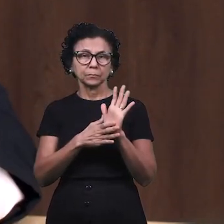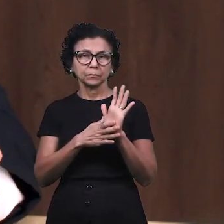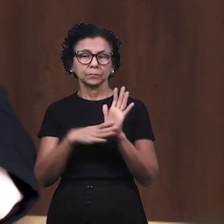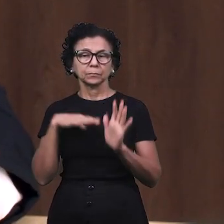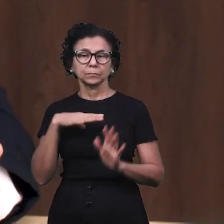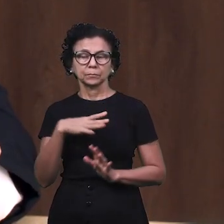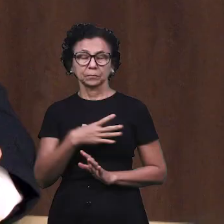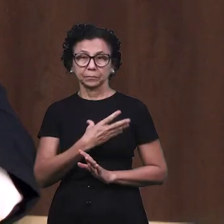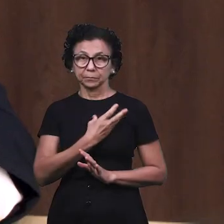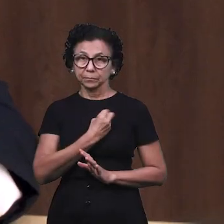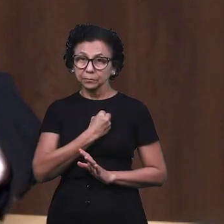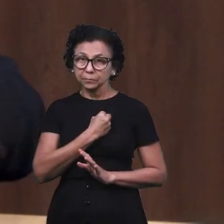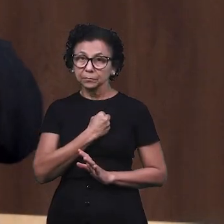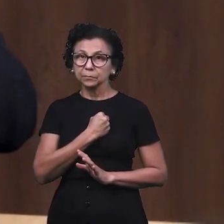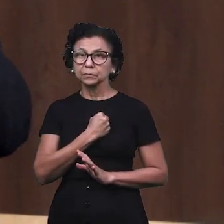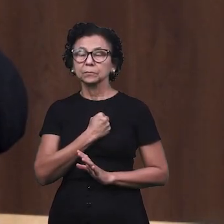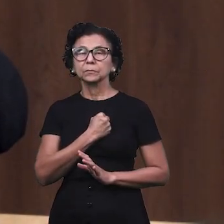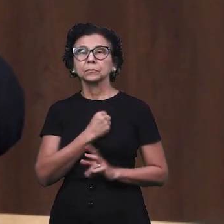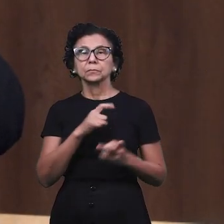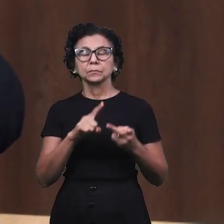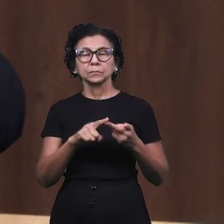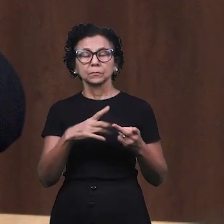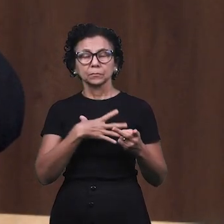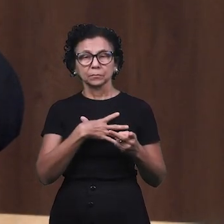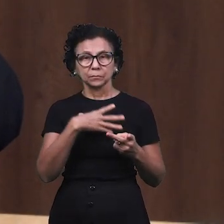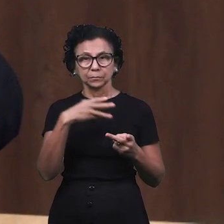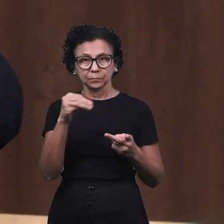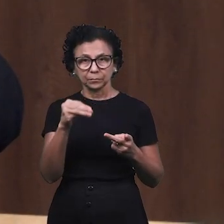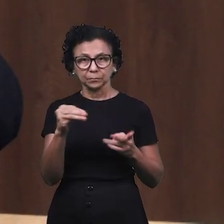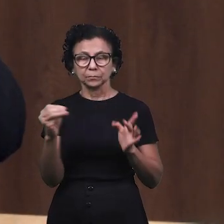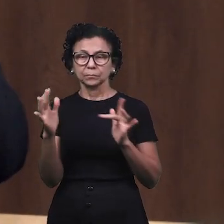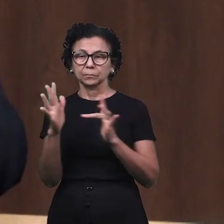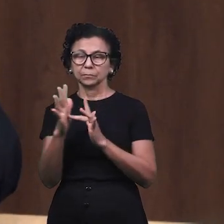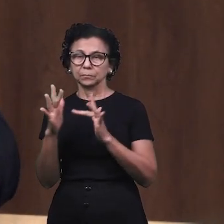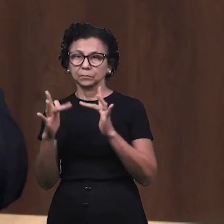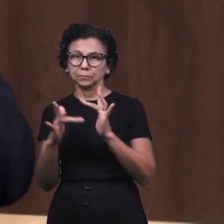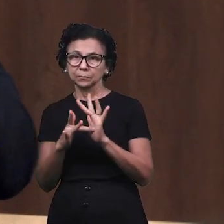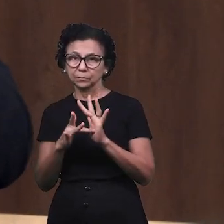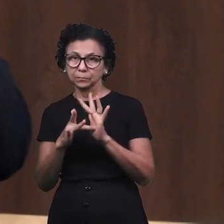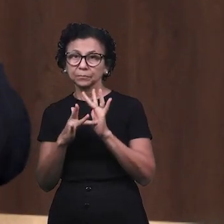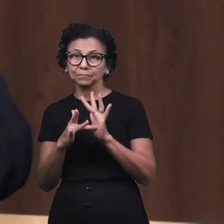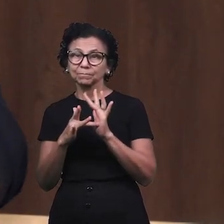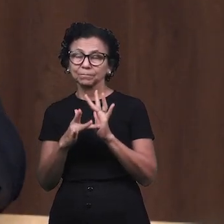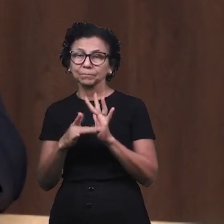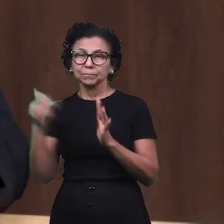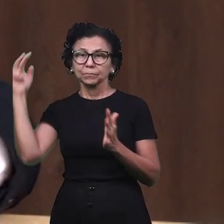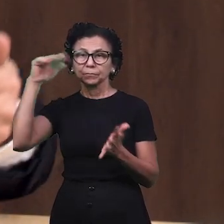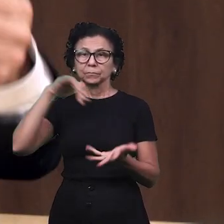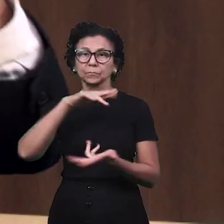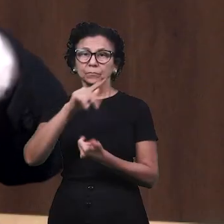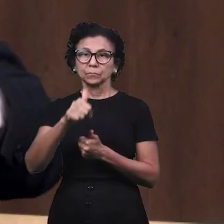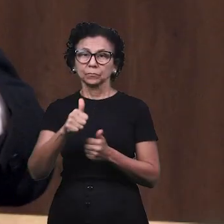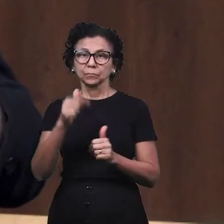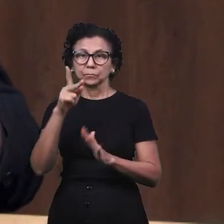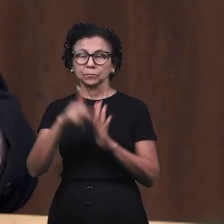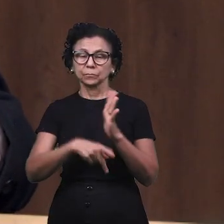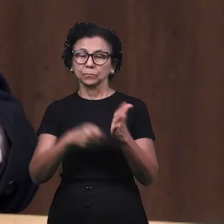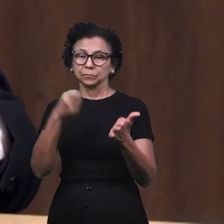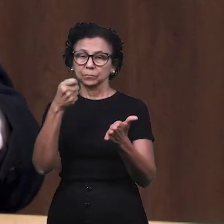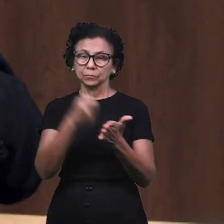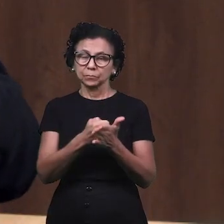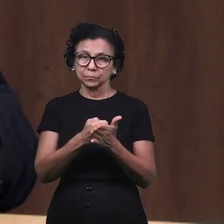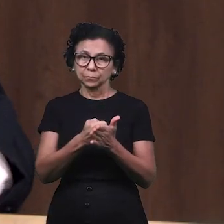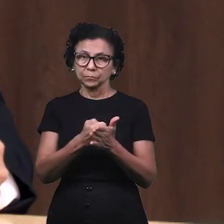estabelecido desde a eternidade, do Filho de Deus, que é o Senhor Jesus, que executa esse projeto, que sofreu por